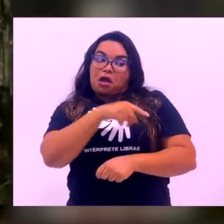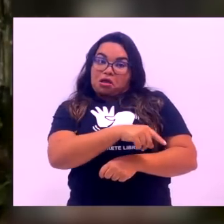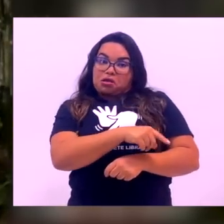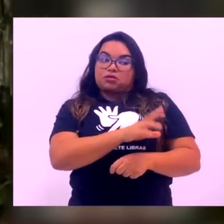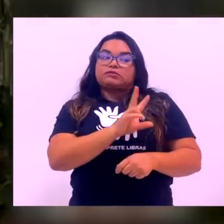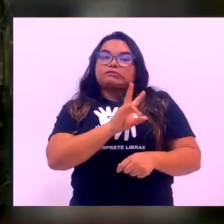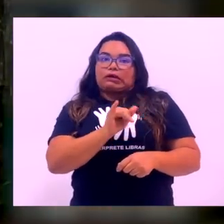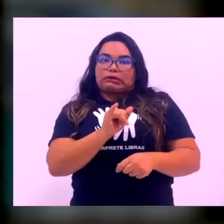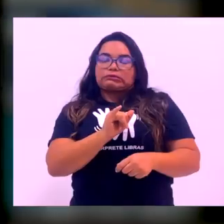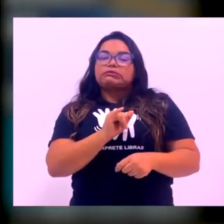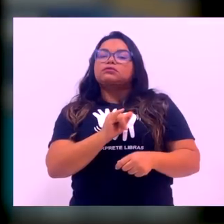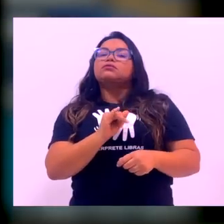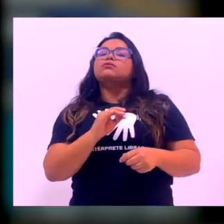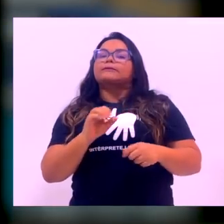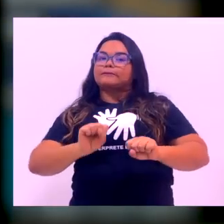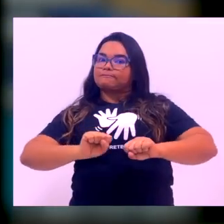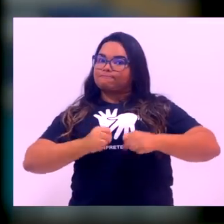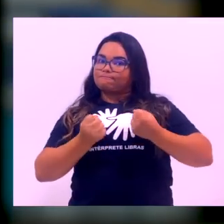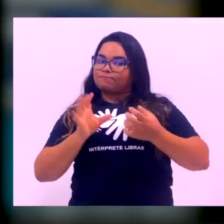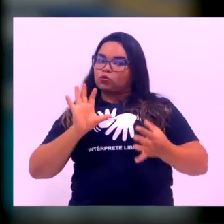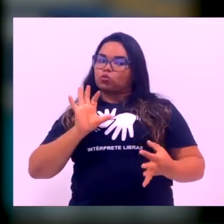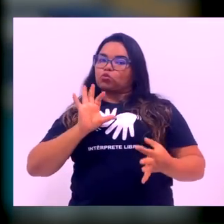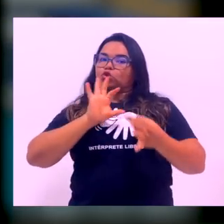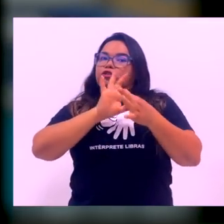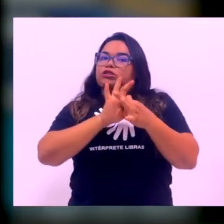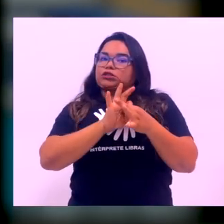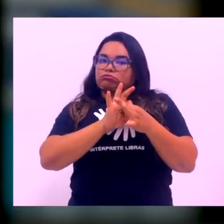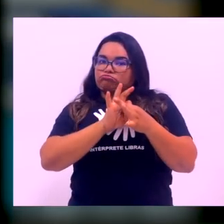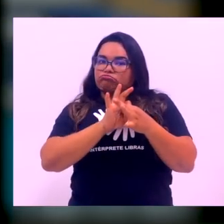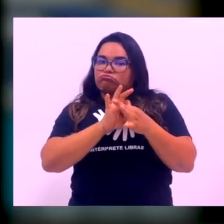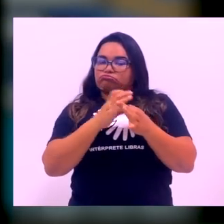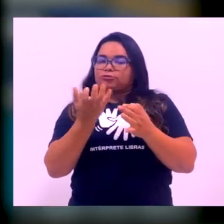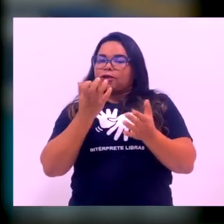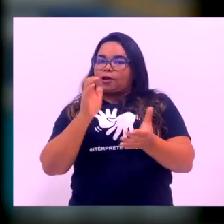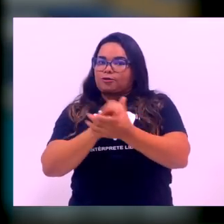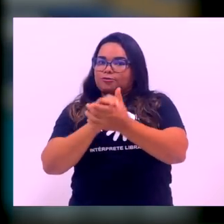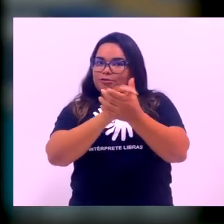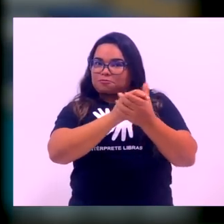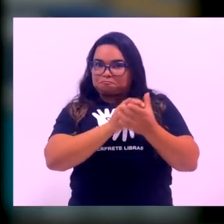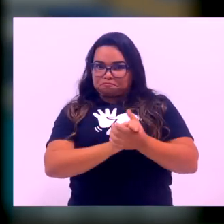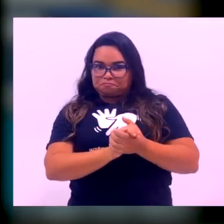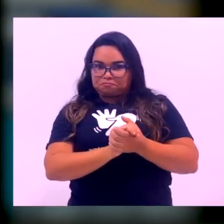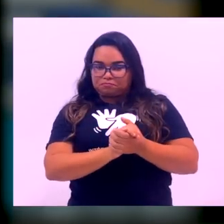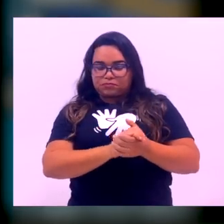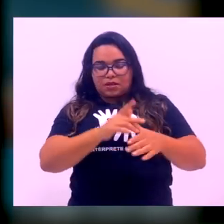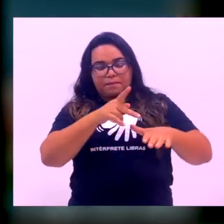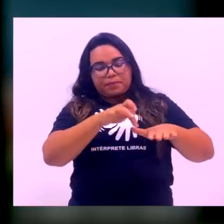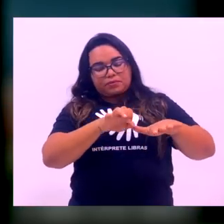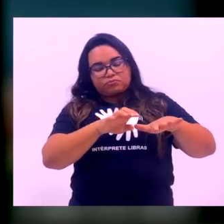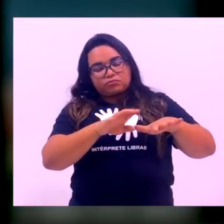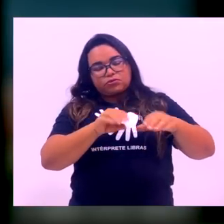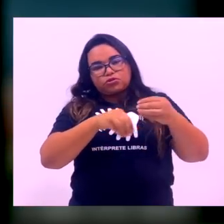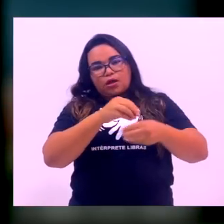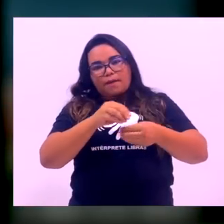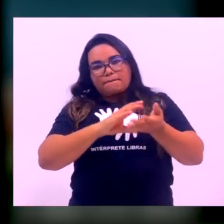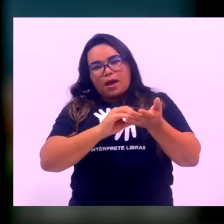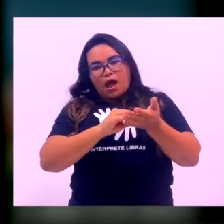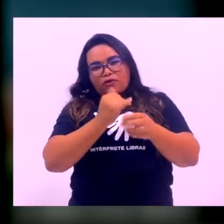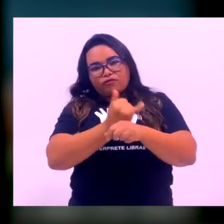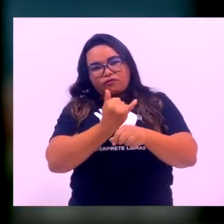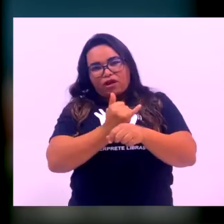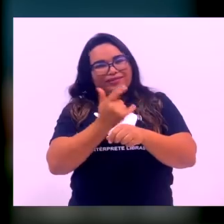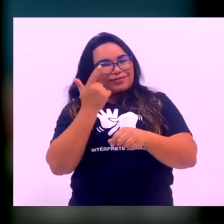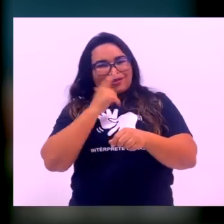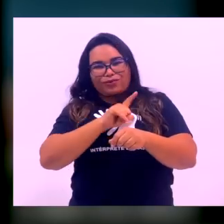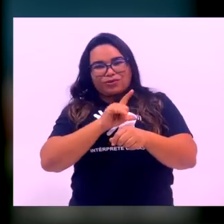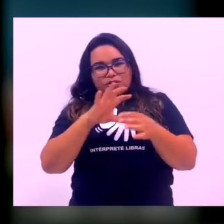um ao outro, assim como o ferro não se mistura com o barro. Então, os grandes reis da Europa tentaram unificar a Europa